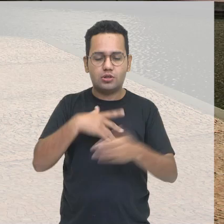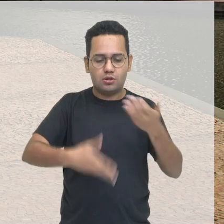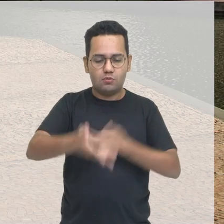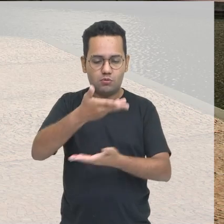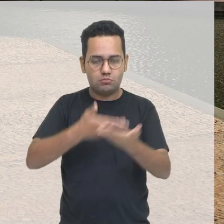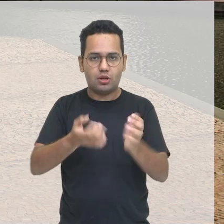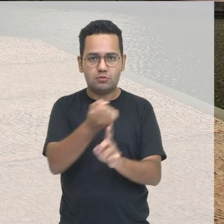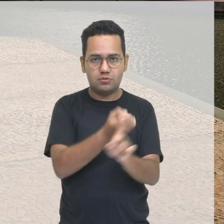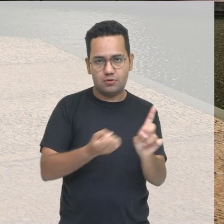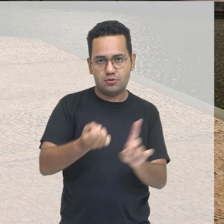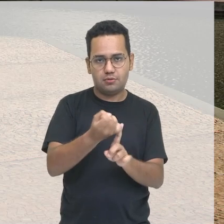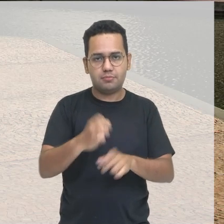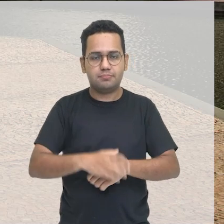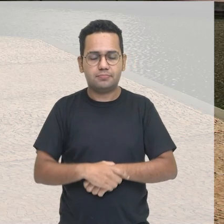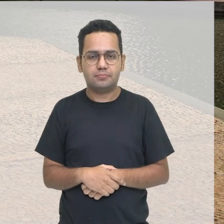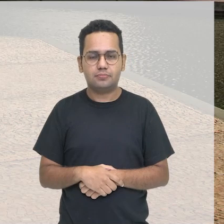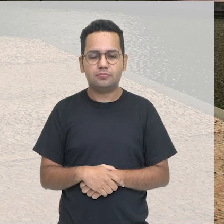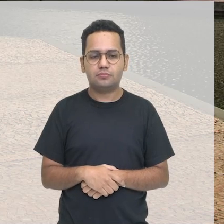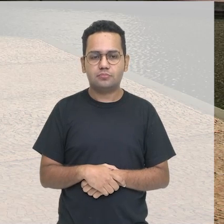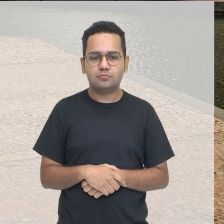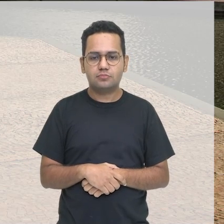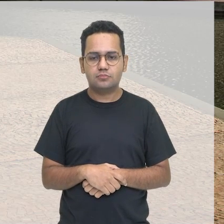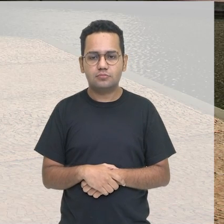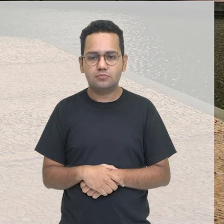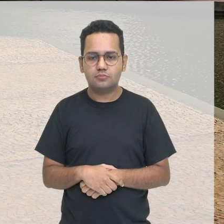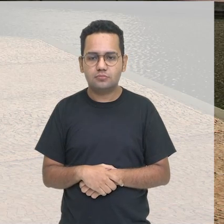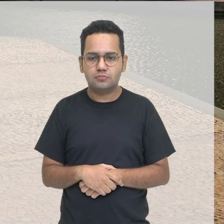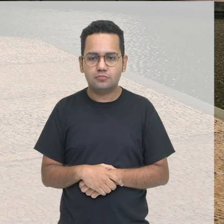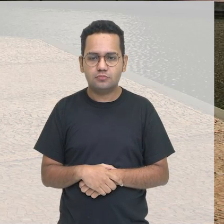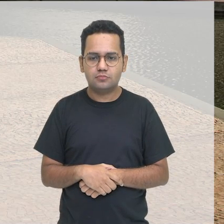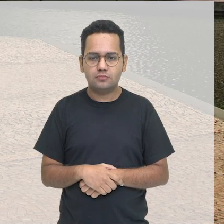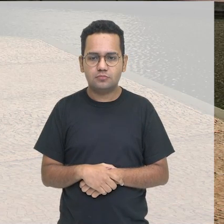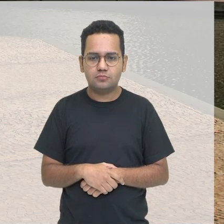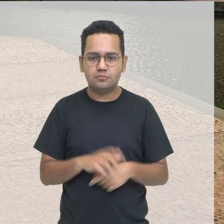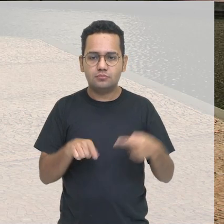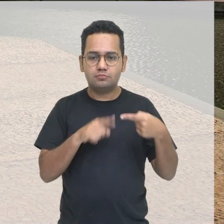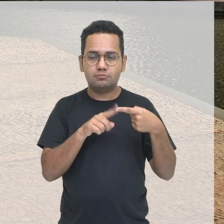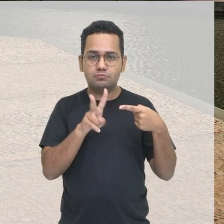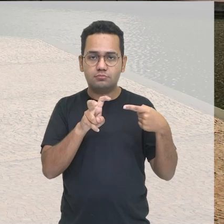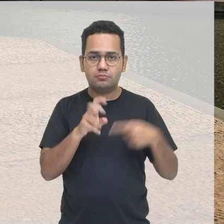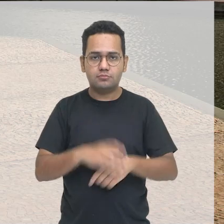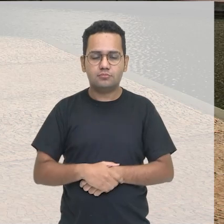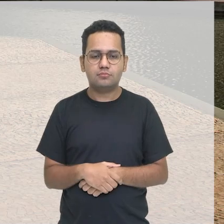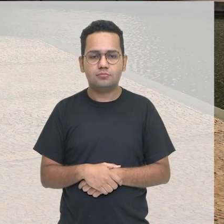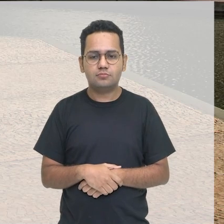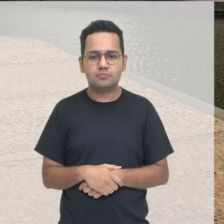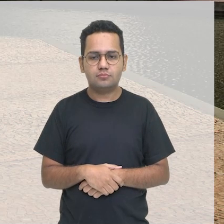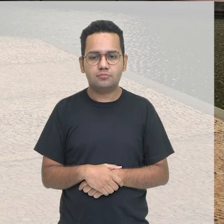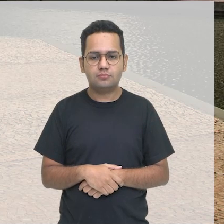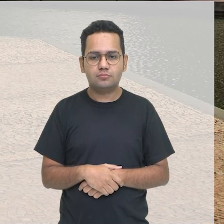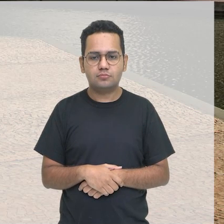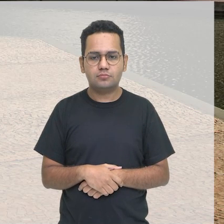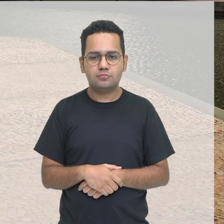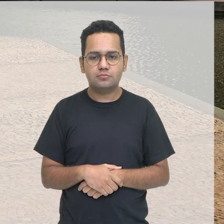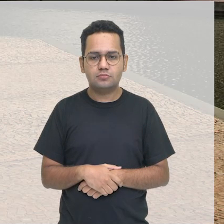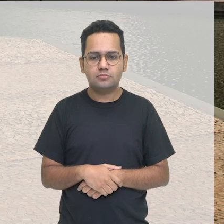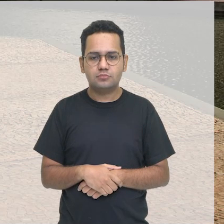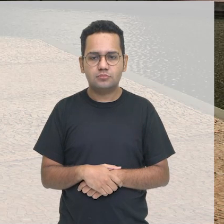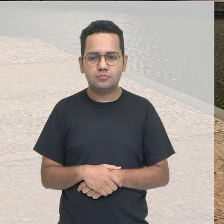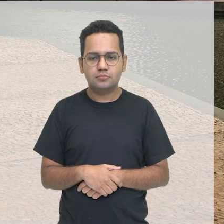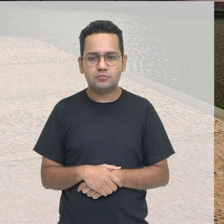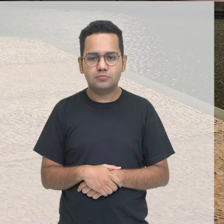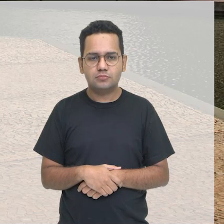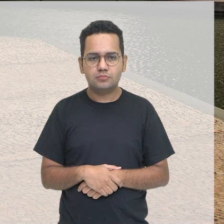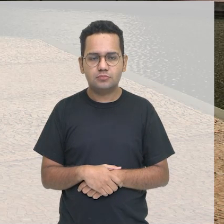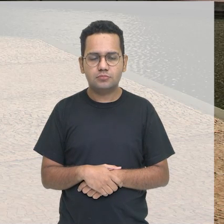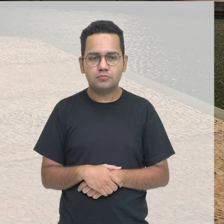relação social. Nós estamos trabalhando aí com a questão do poder, né? Então, é você ter